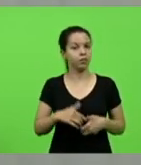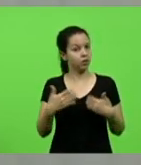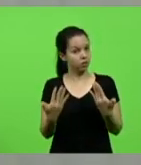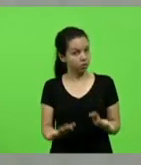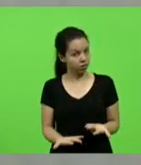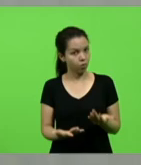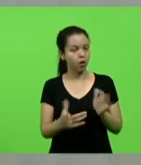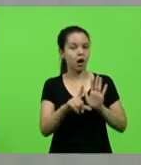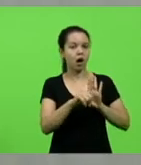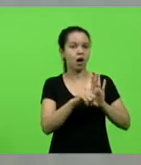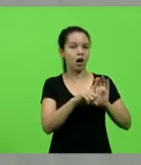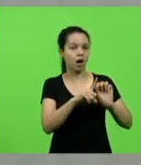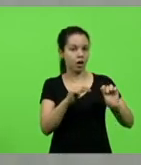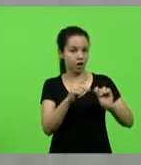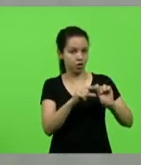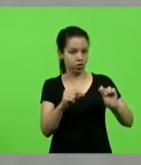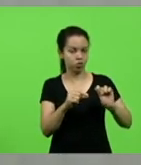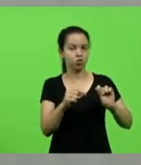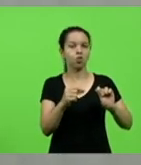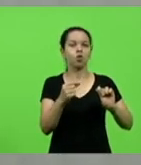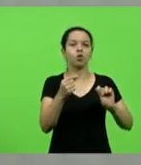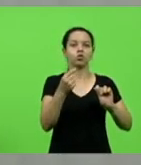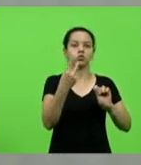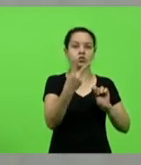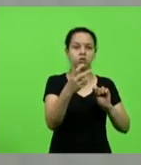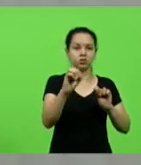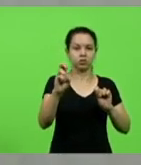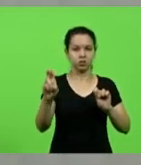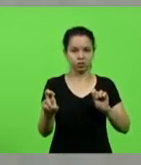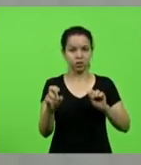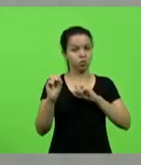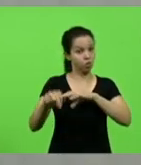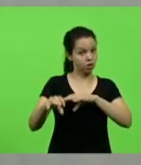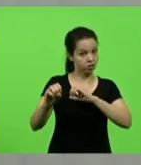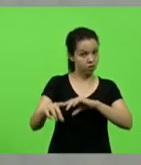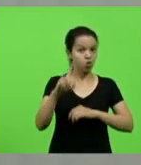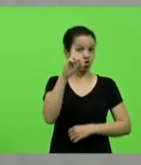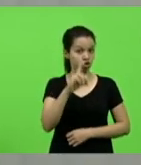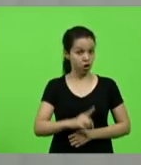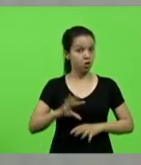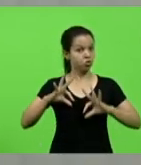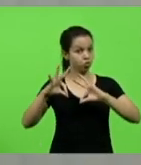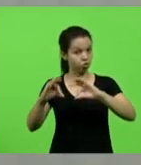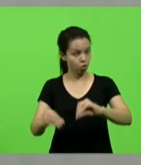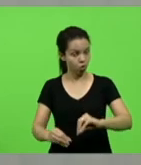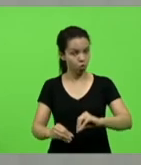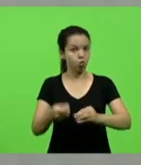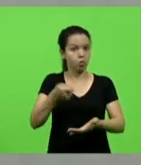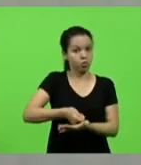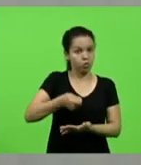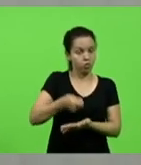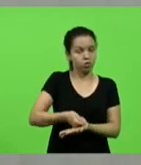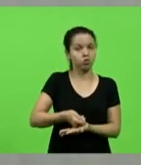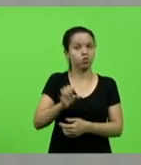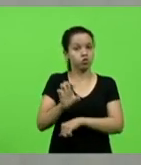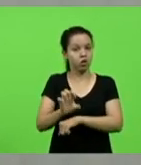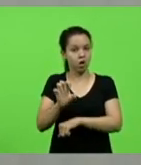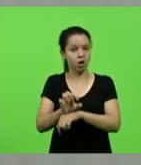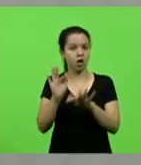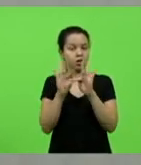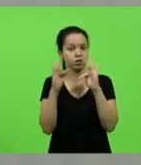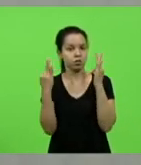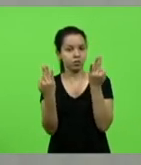artigo 205, a educação, direito de todos e dever do Estado e da família, será promovida